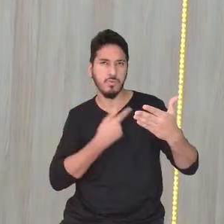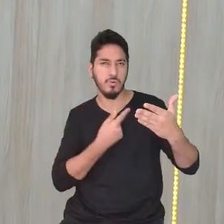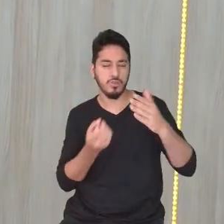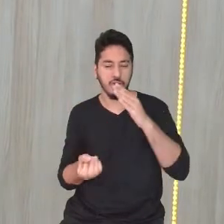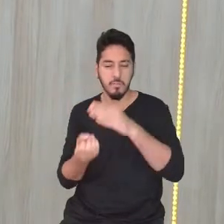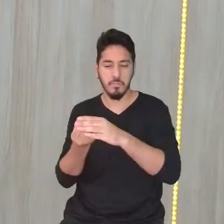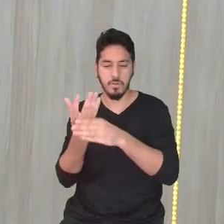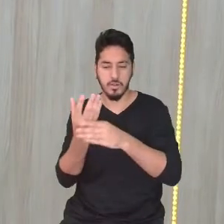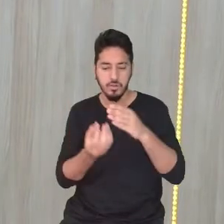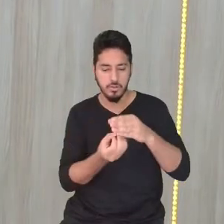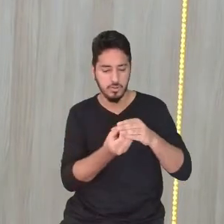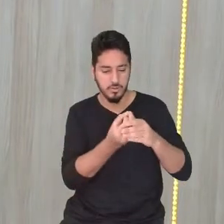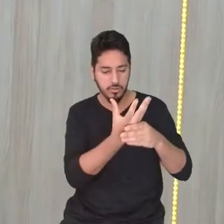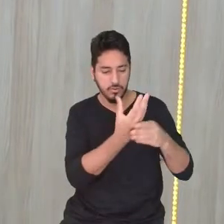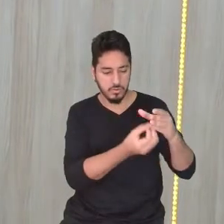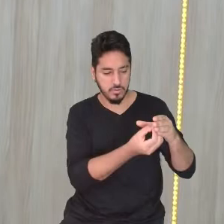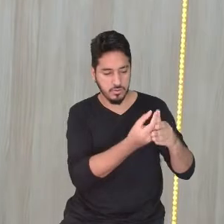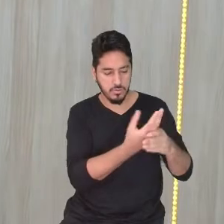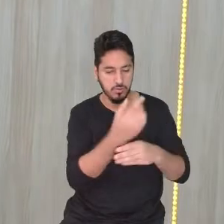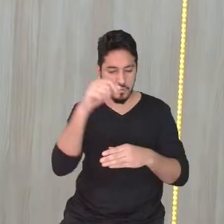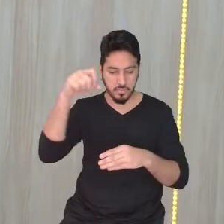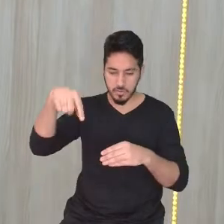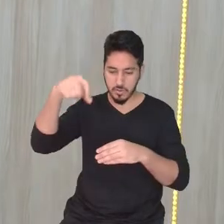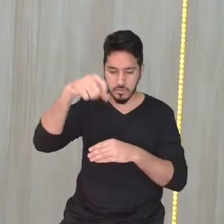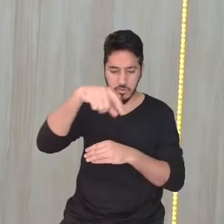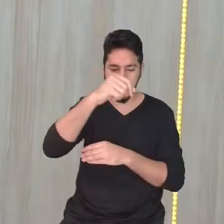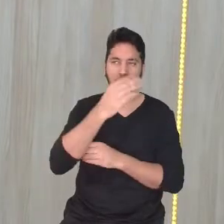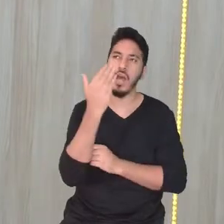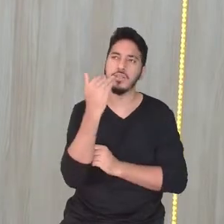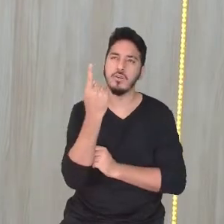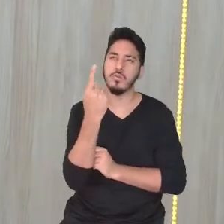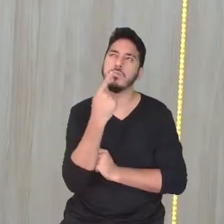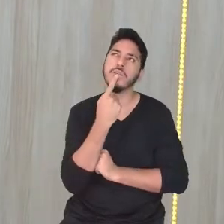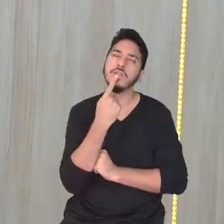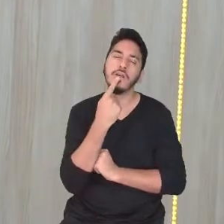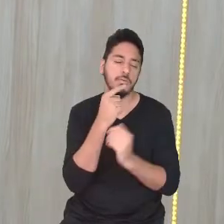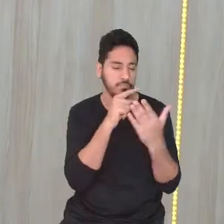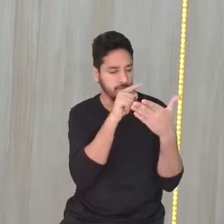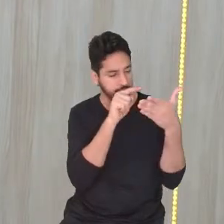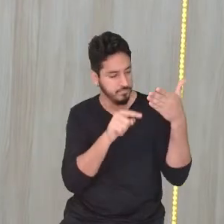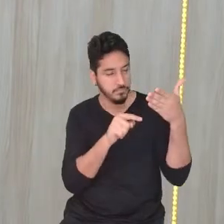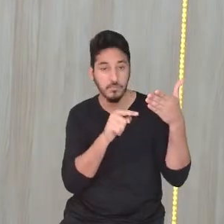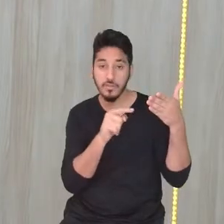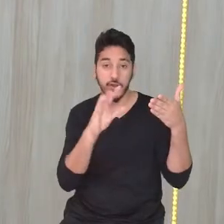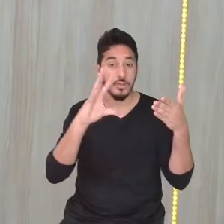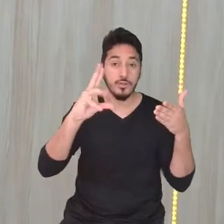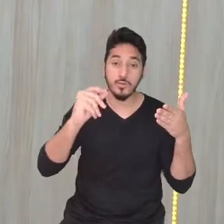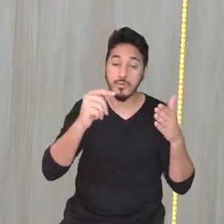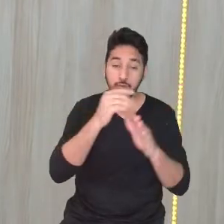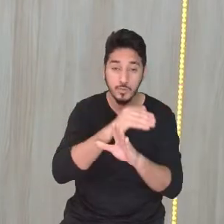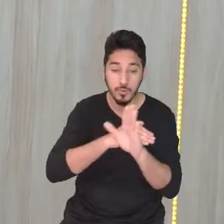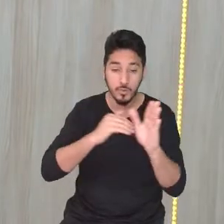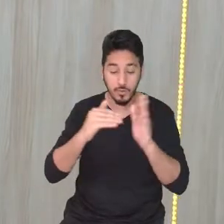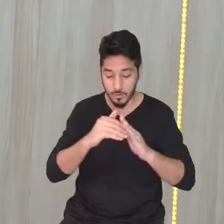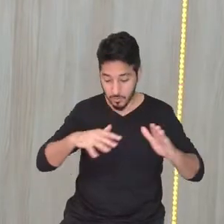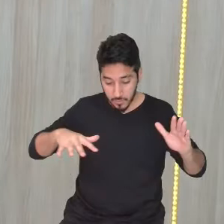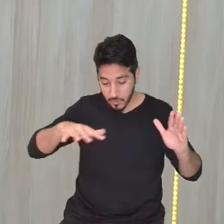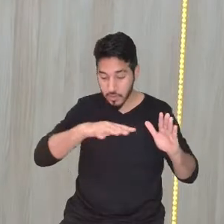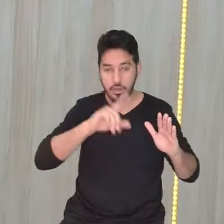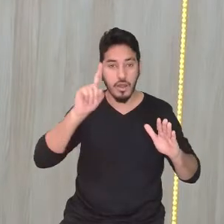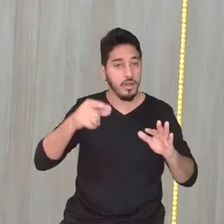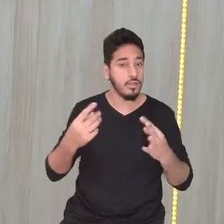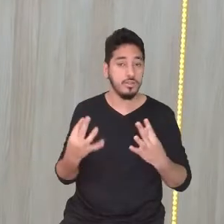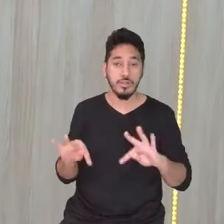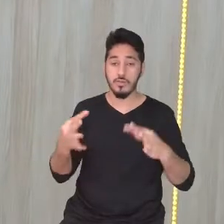plantar essa e esse alimento. Então, tudo isso são tecnologias que nos